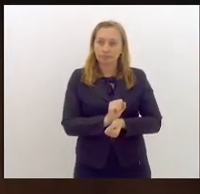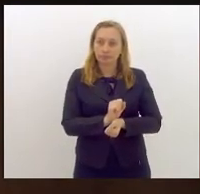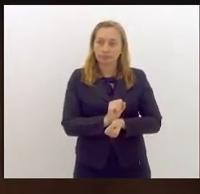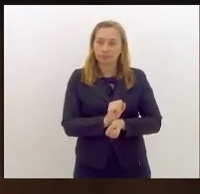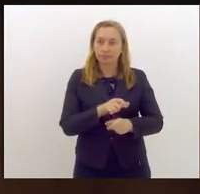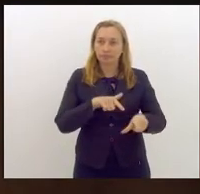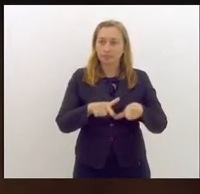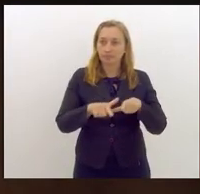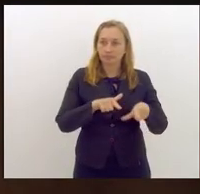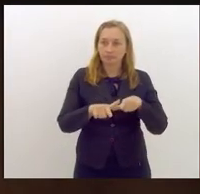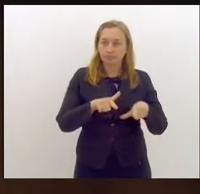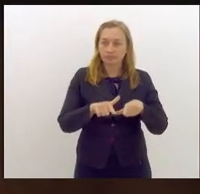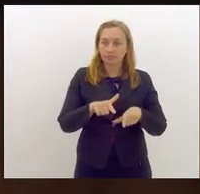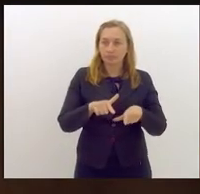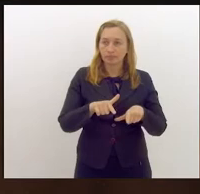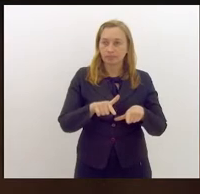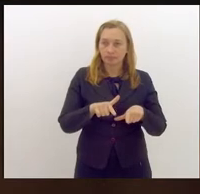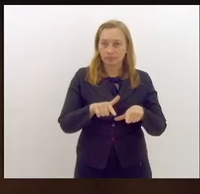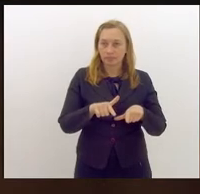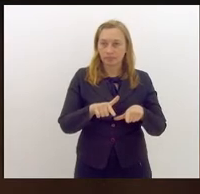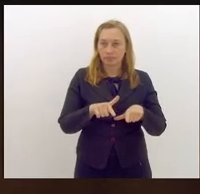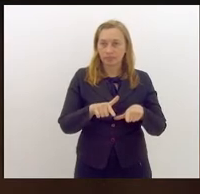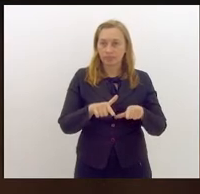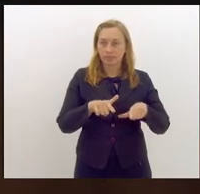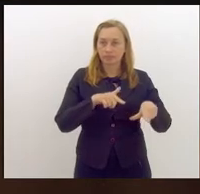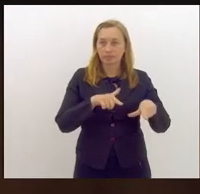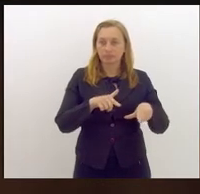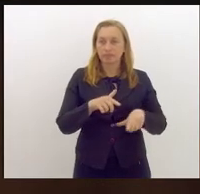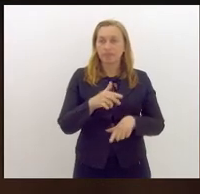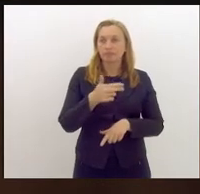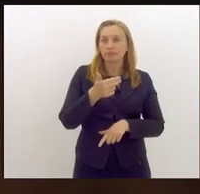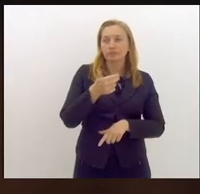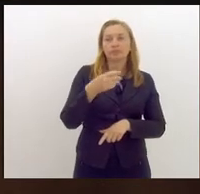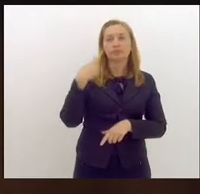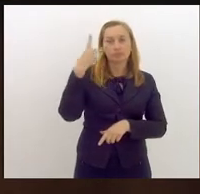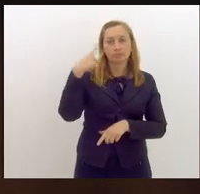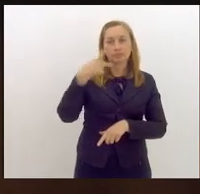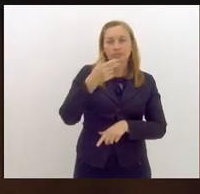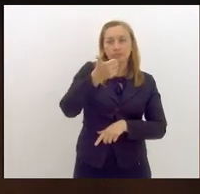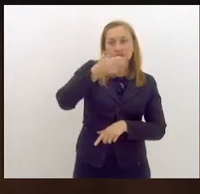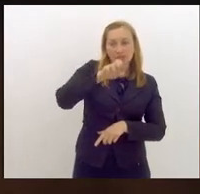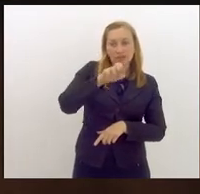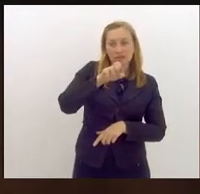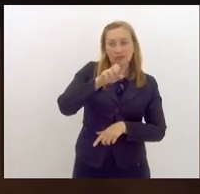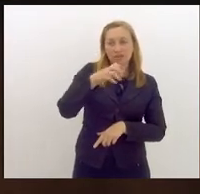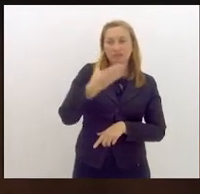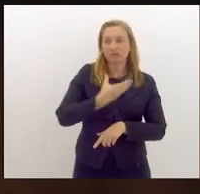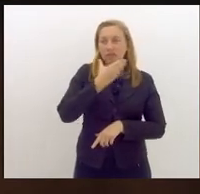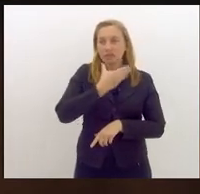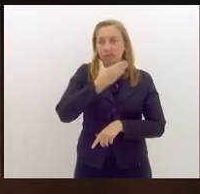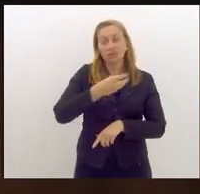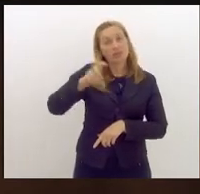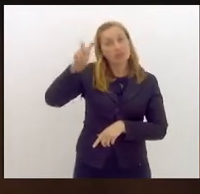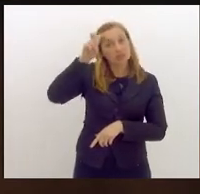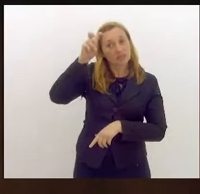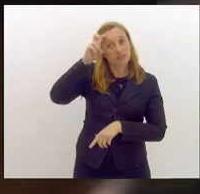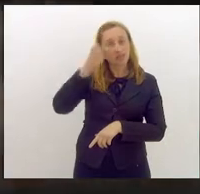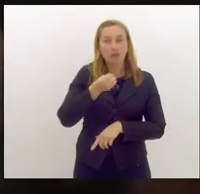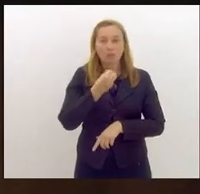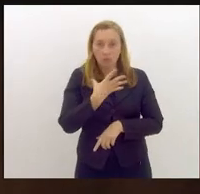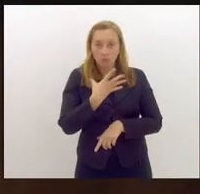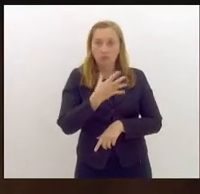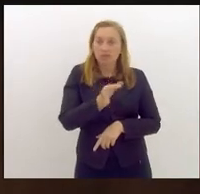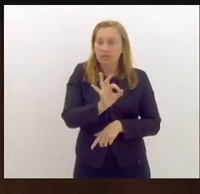em 15 de dezembro seria uma quinta-feira bom então